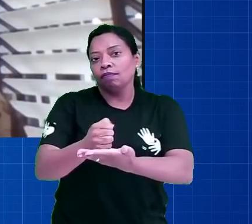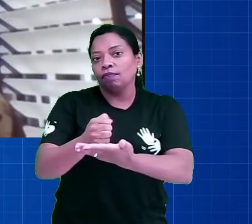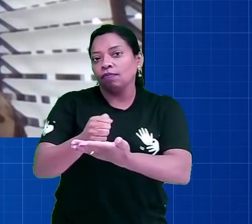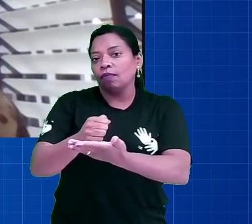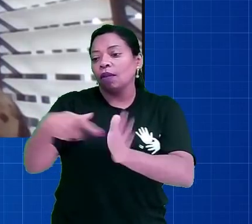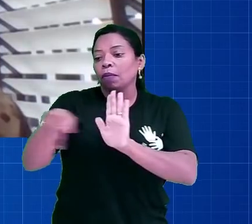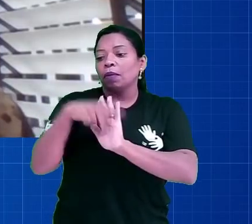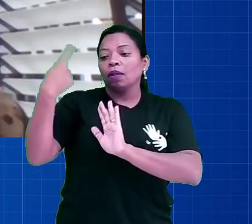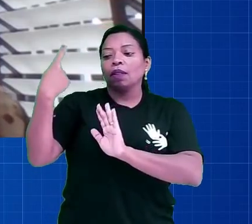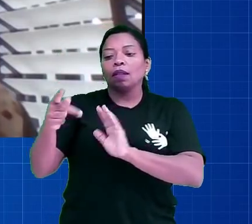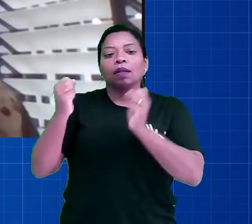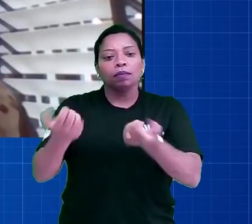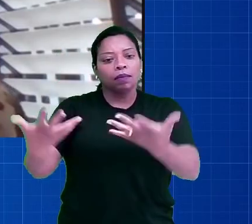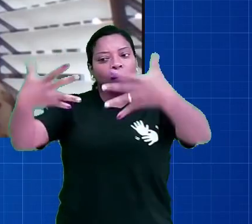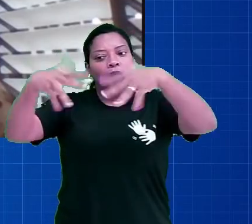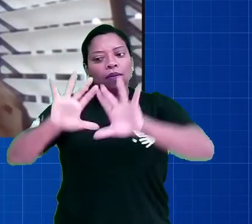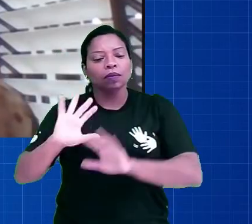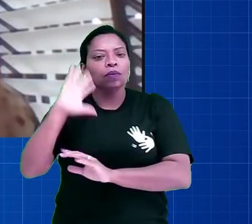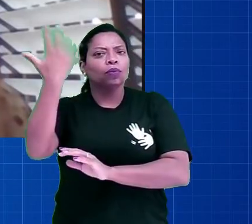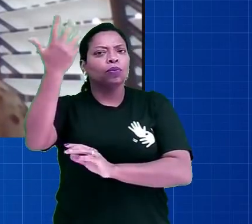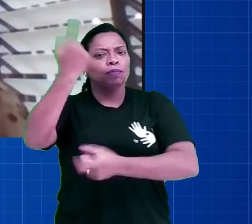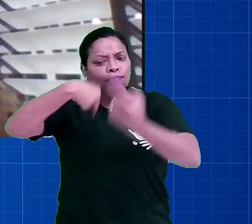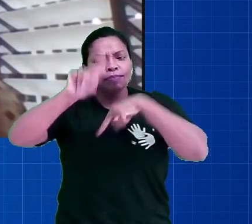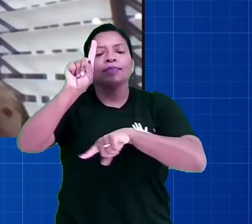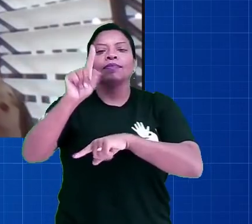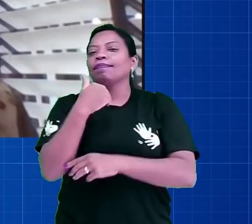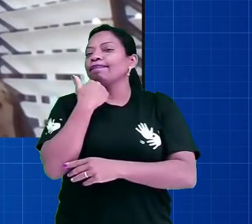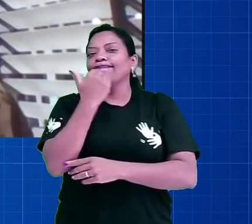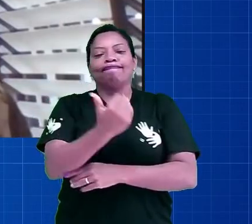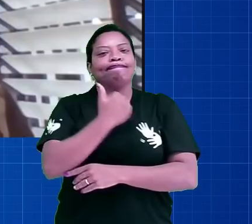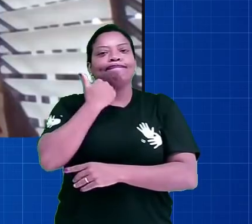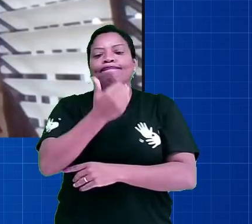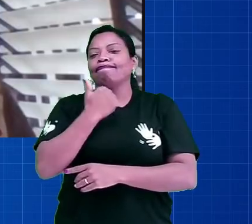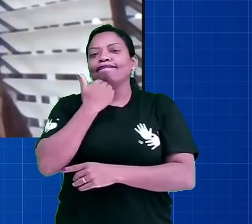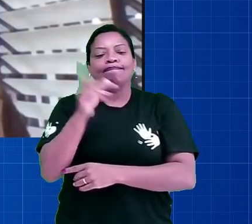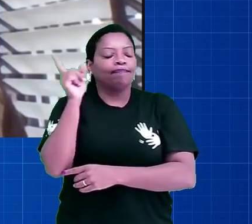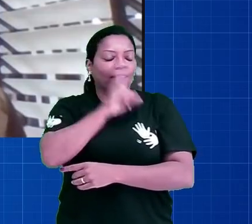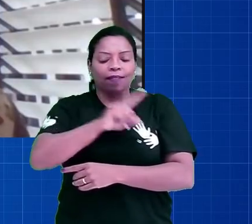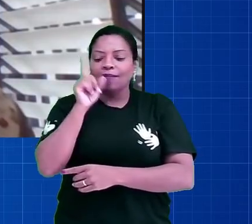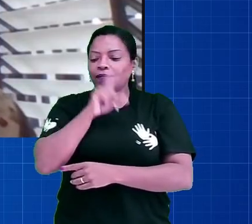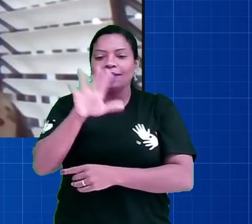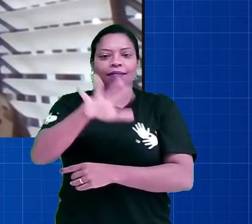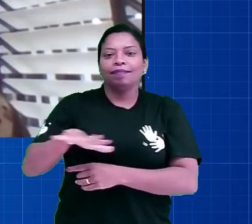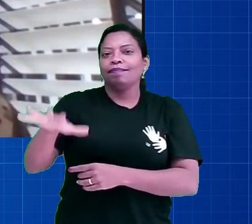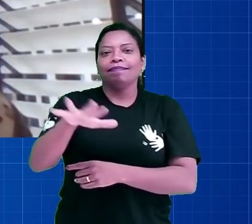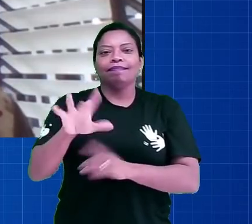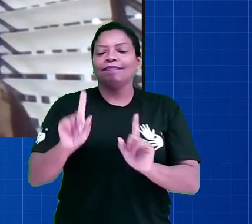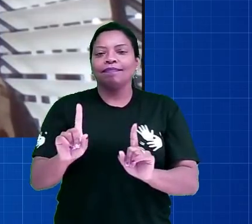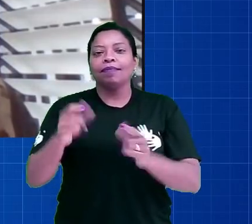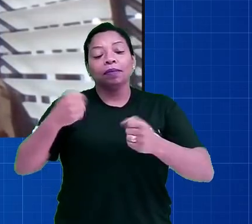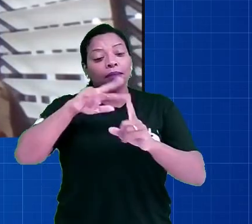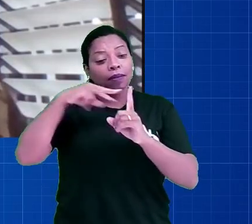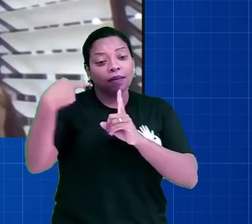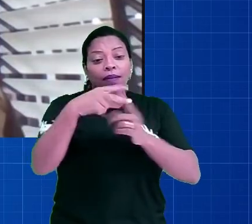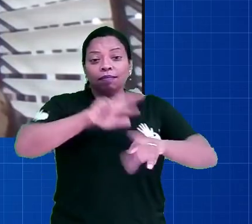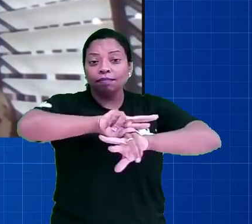processo inclusivo se efetive, é muito precário. Então, a gente tem que pensar em outras perspectivas,